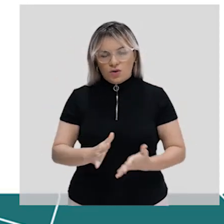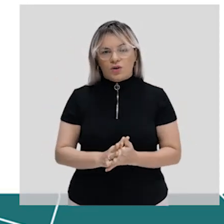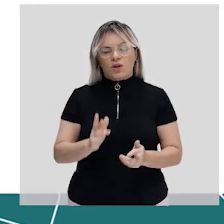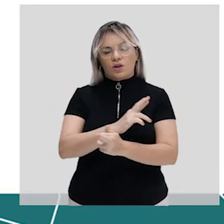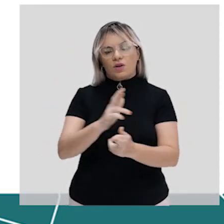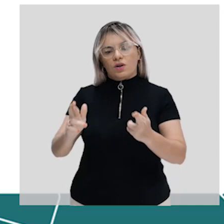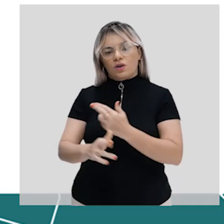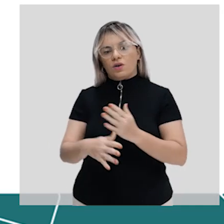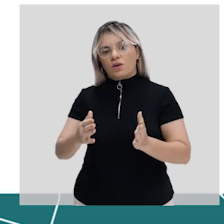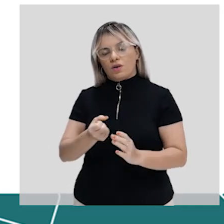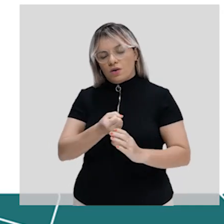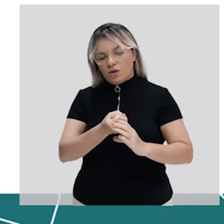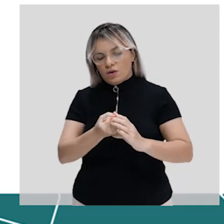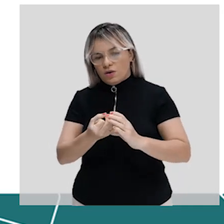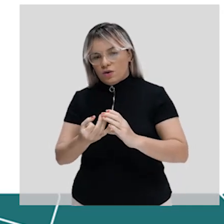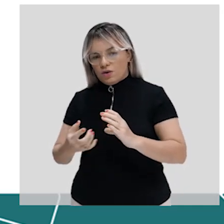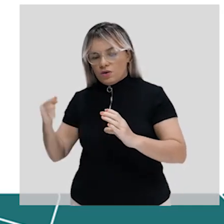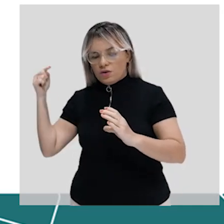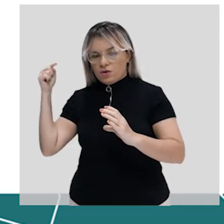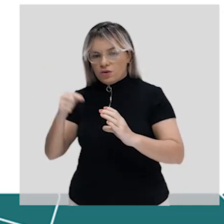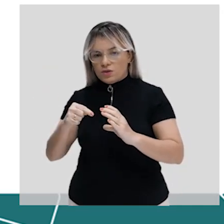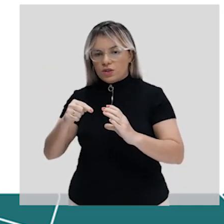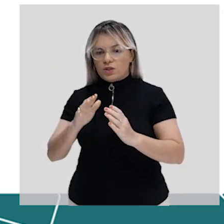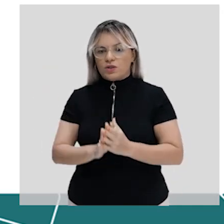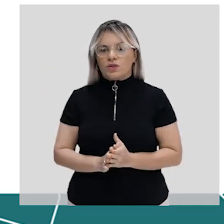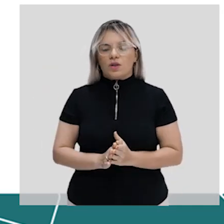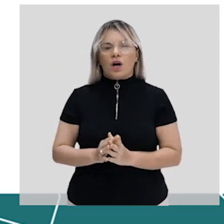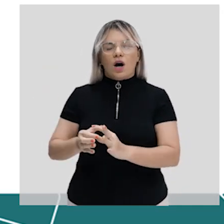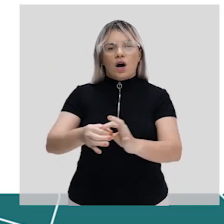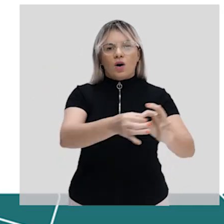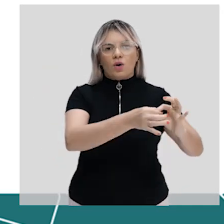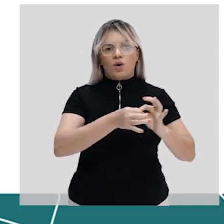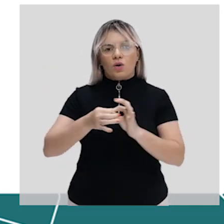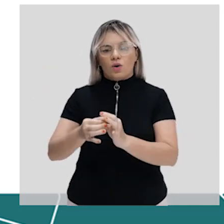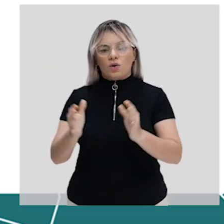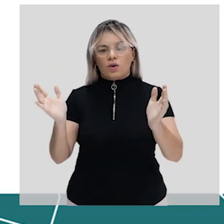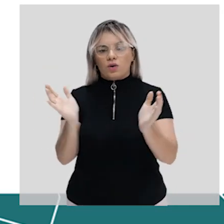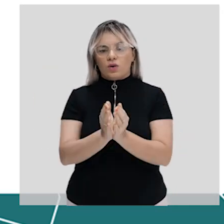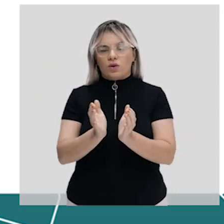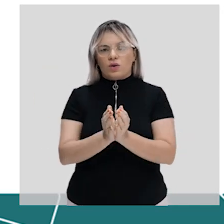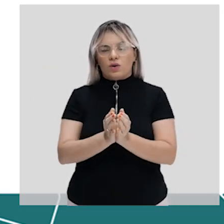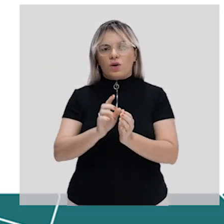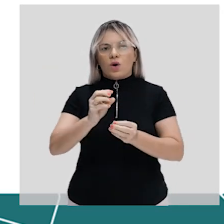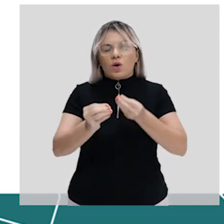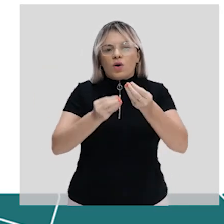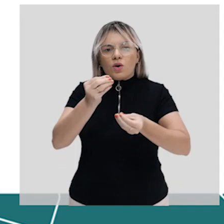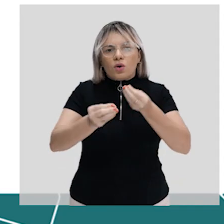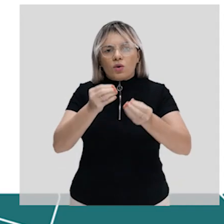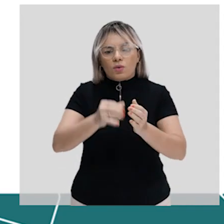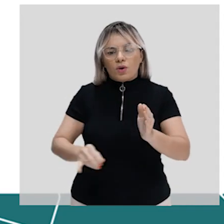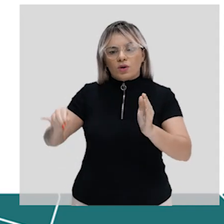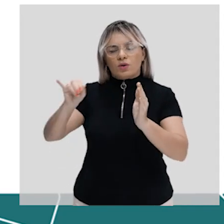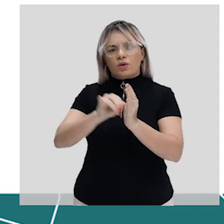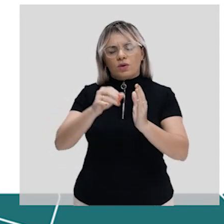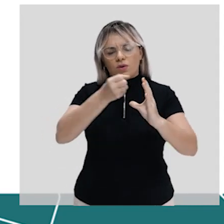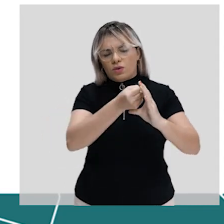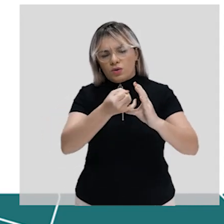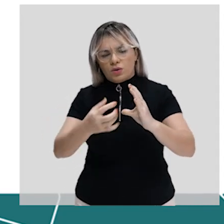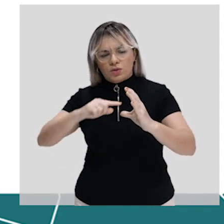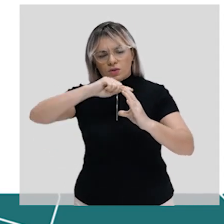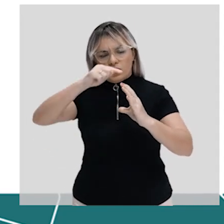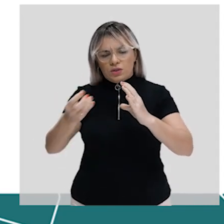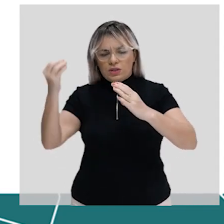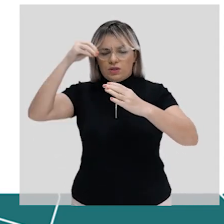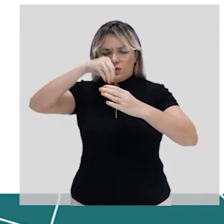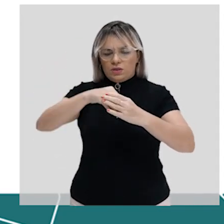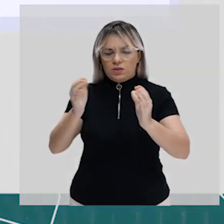número de elementos da união de conjuntos. Vamos também fazer essa ampliação, né, para como é que nós identificamos a quantidade de elementos da